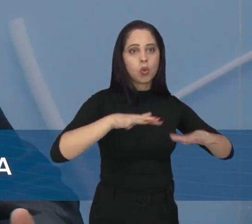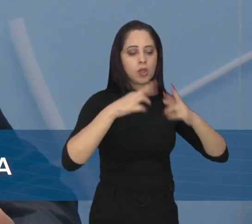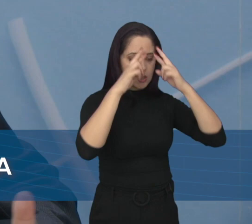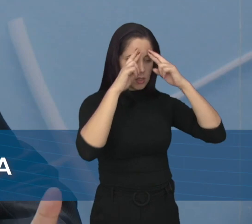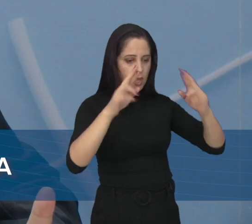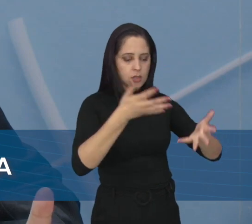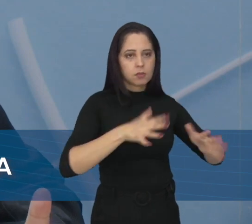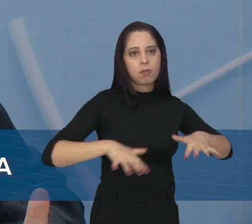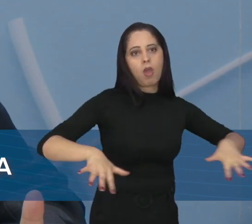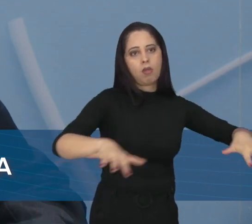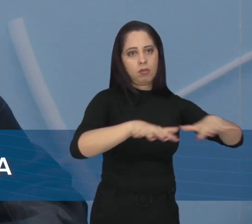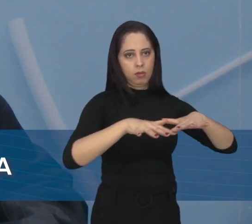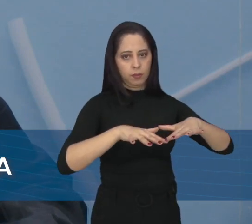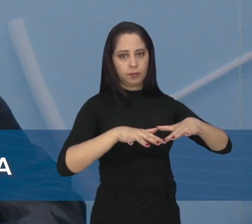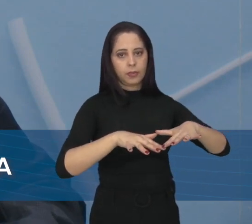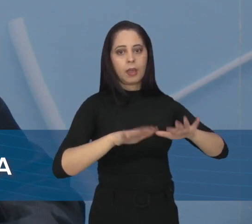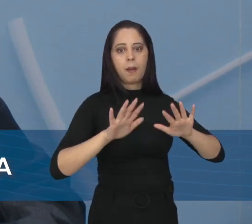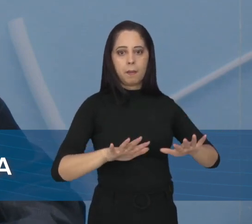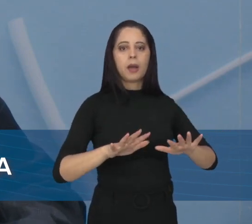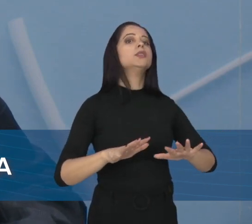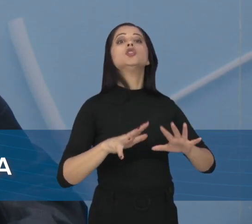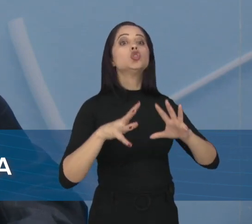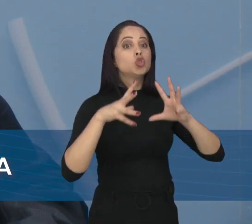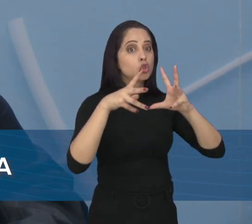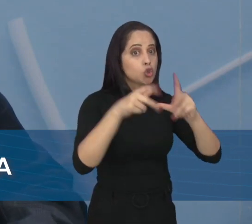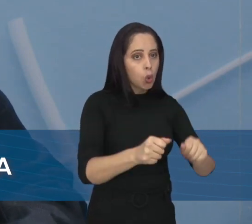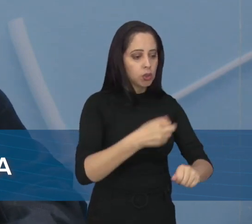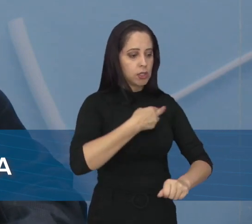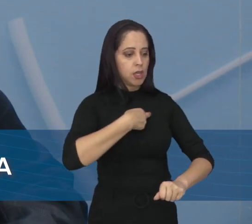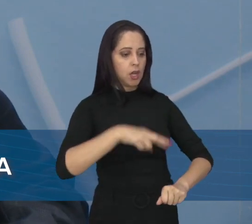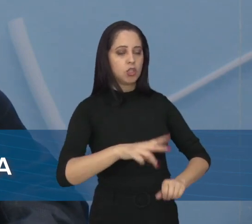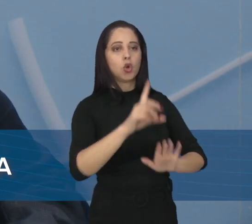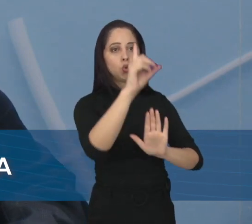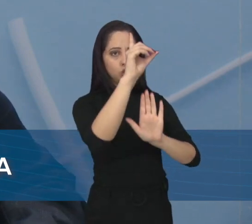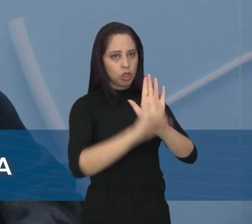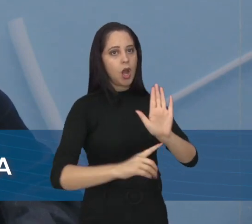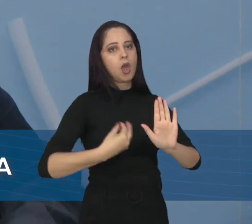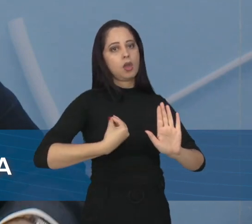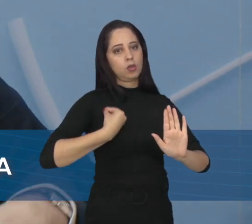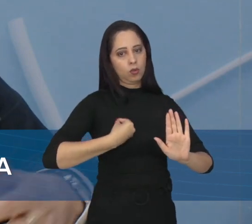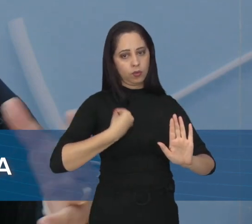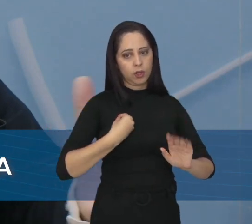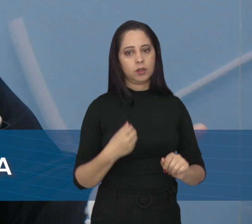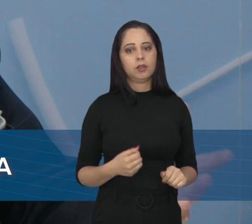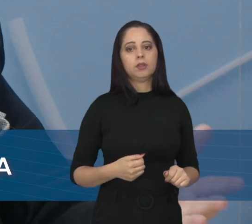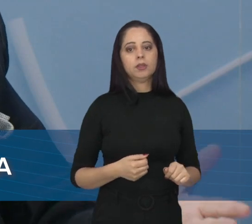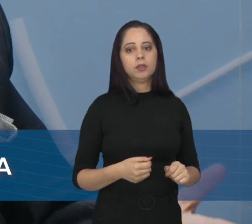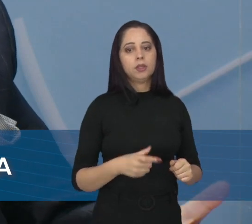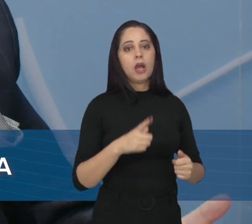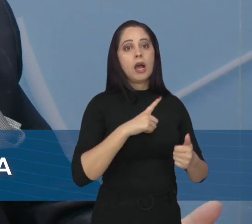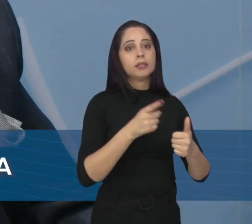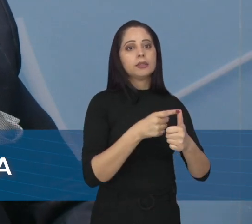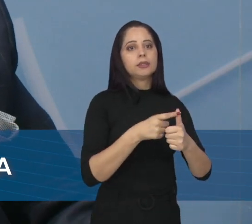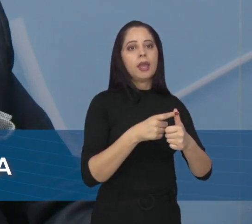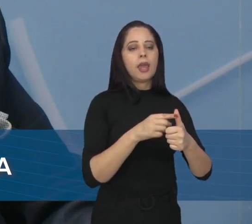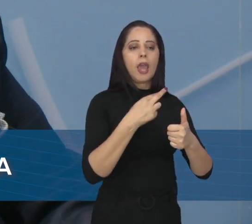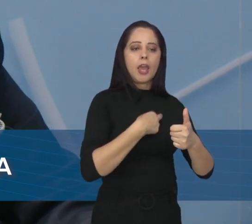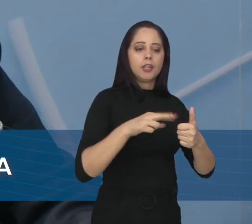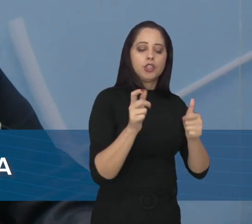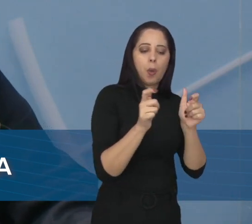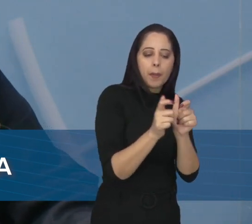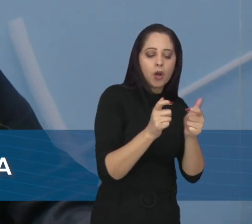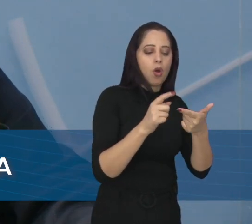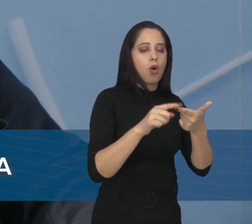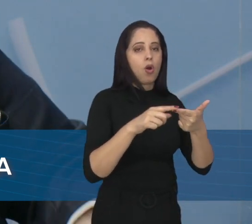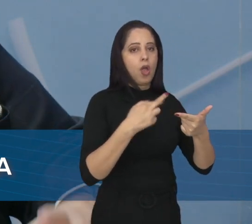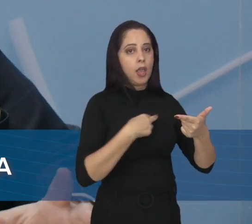mas indiretos existem. Mas todas elas têm o seu direito. Nós temos as minorias, nós temos